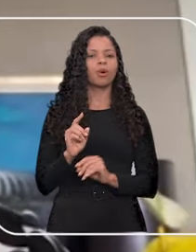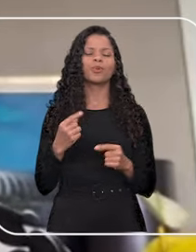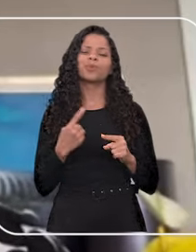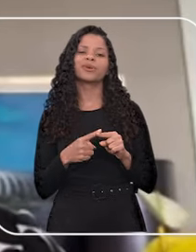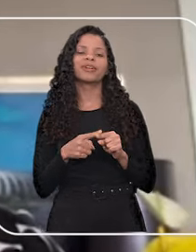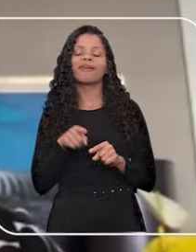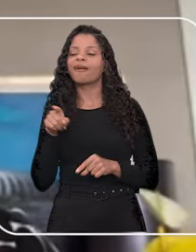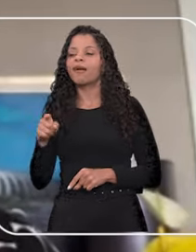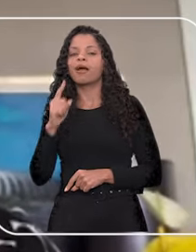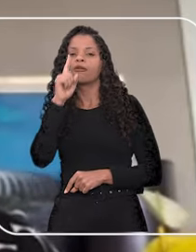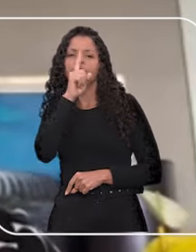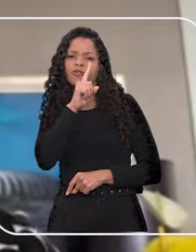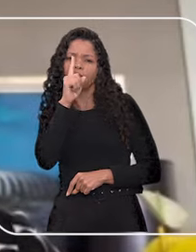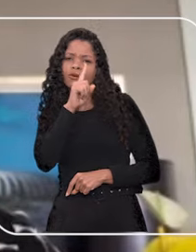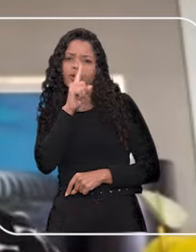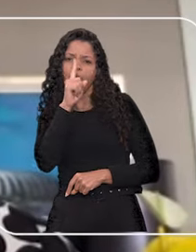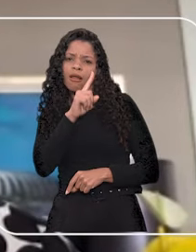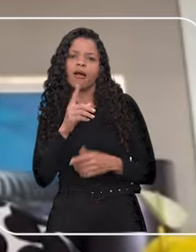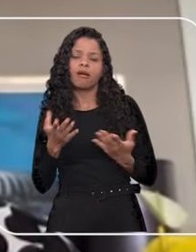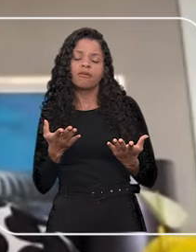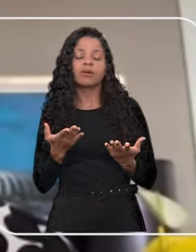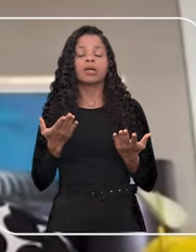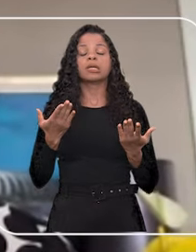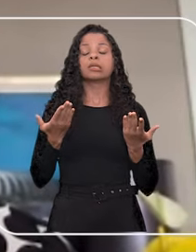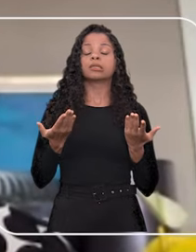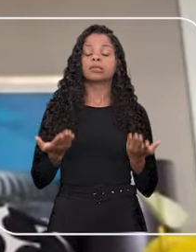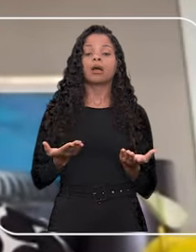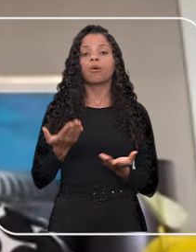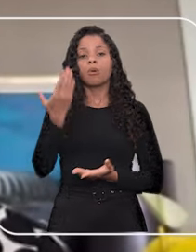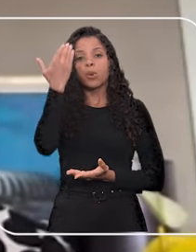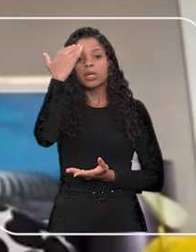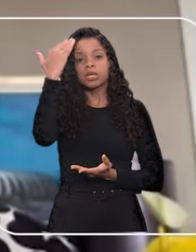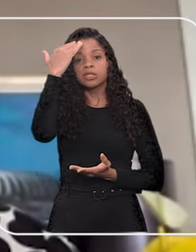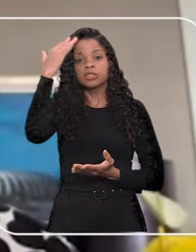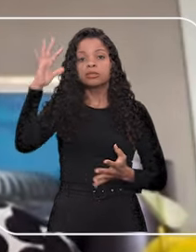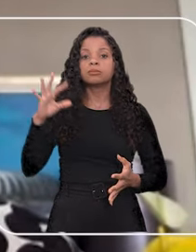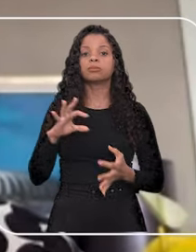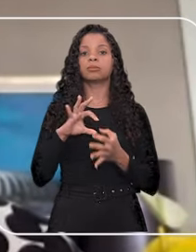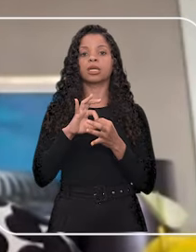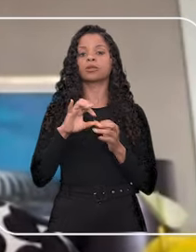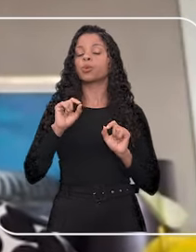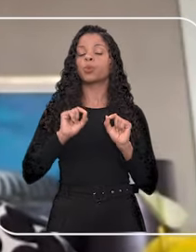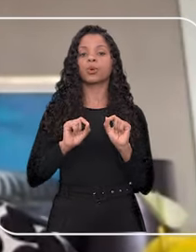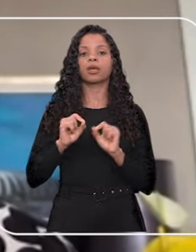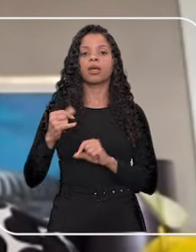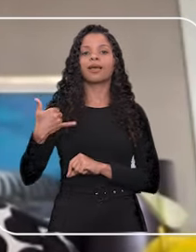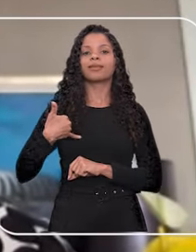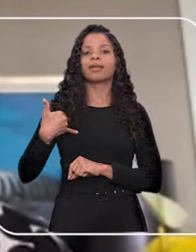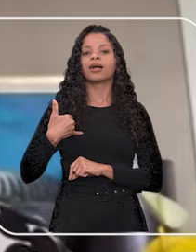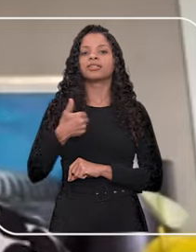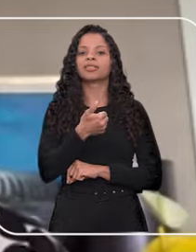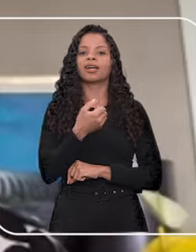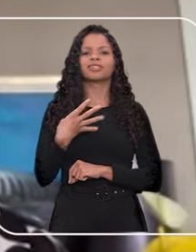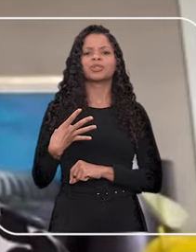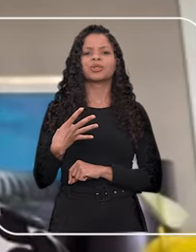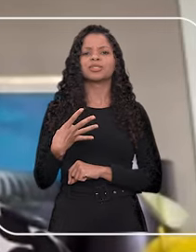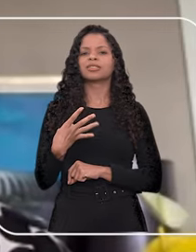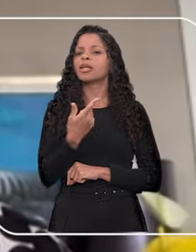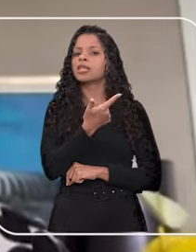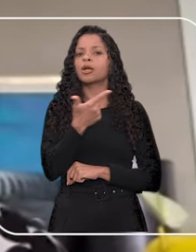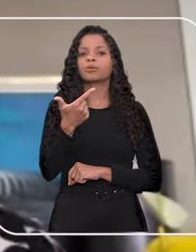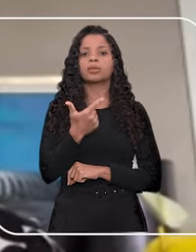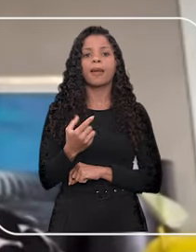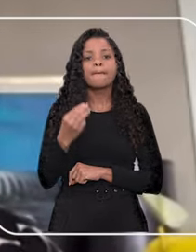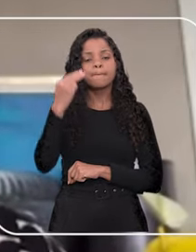parte justamente da vulnerabilidade o entendimento aqui com 14 anos existe uma imaturidade psíquica